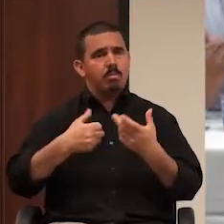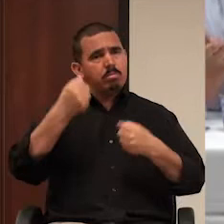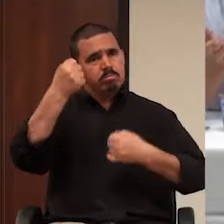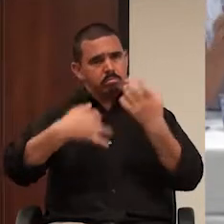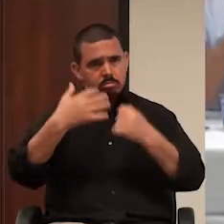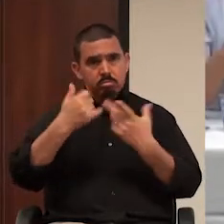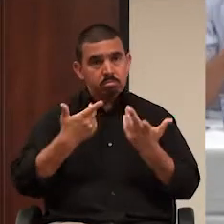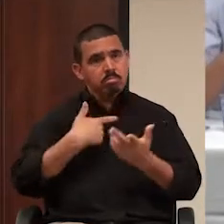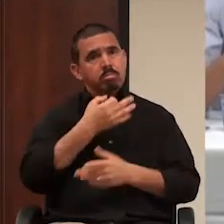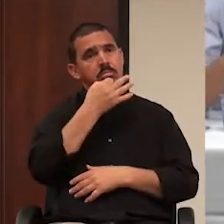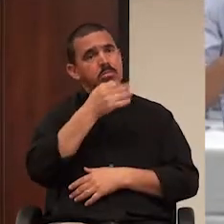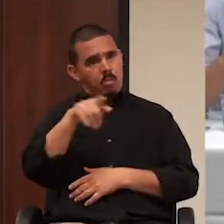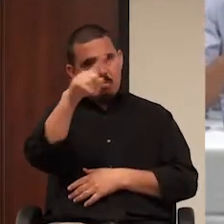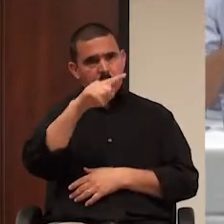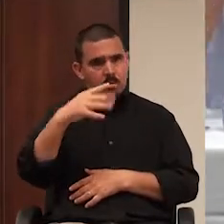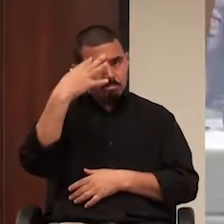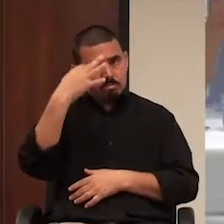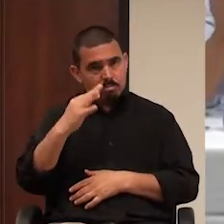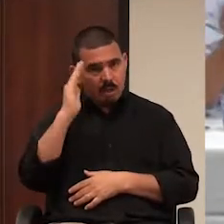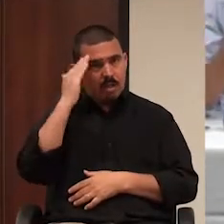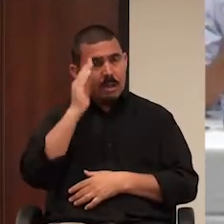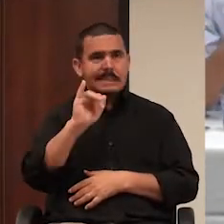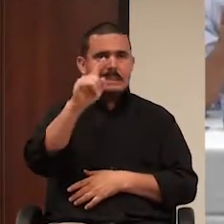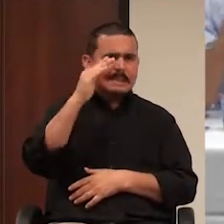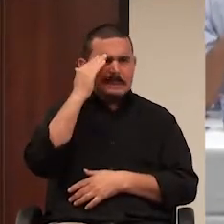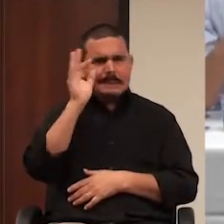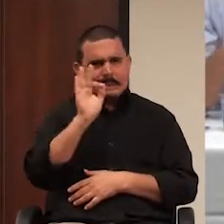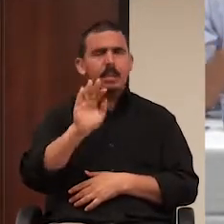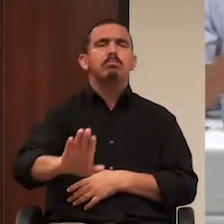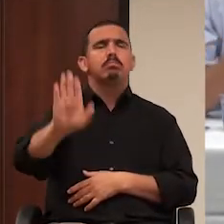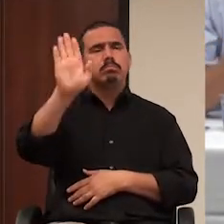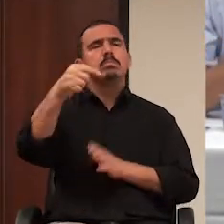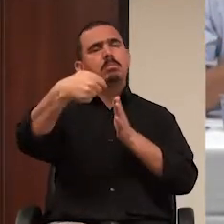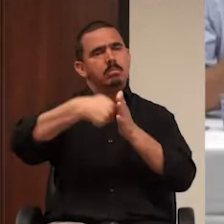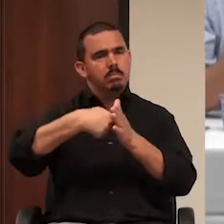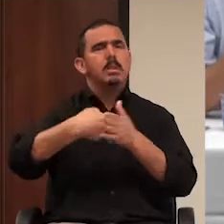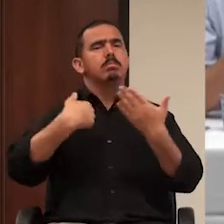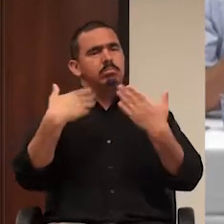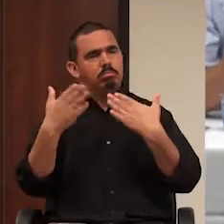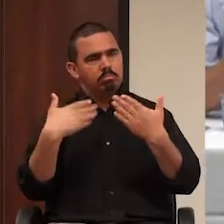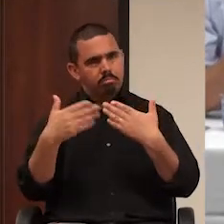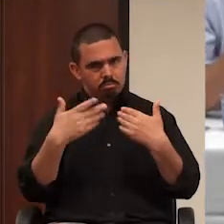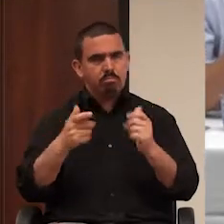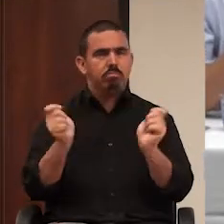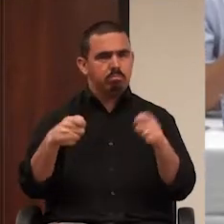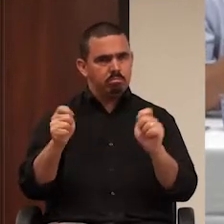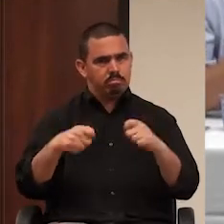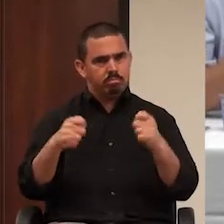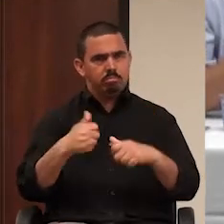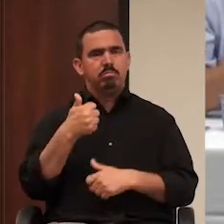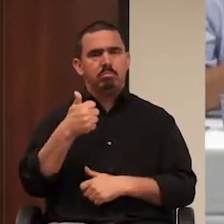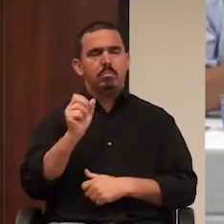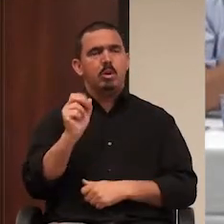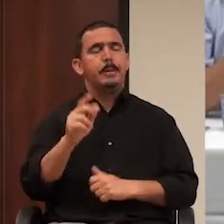que vocês estão entendendo, e se caso isso não seja verdade, vocês levantem a mão e a gente começa a tentar conversar de outra forma, usar